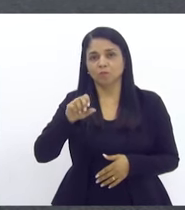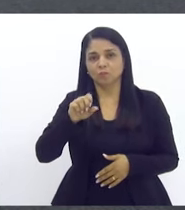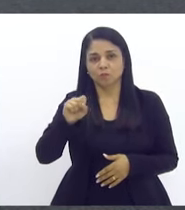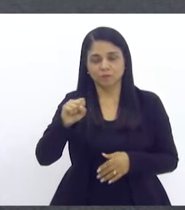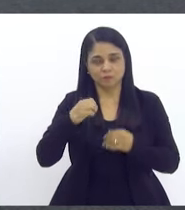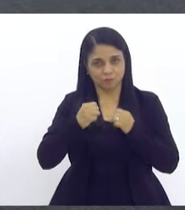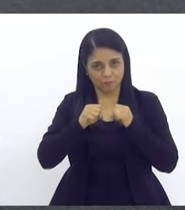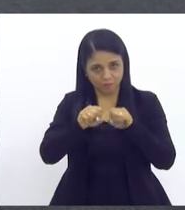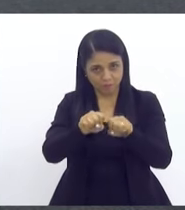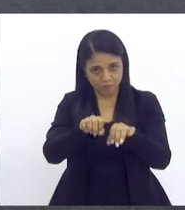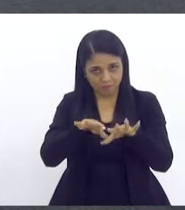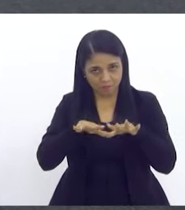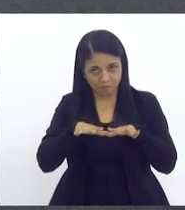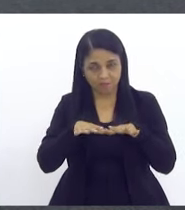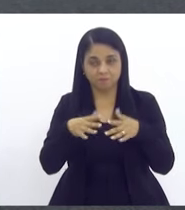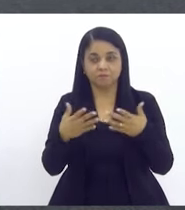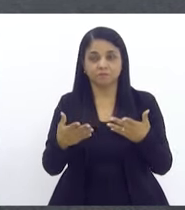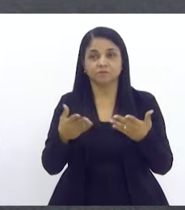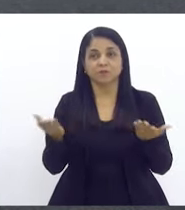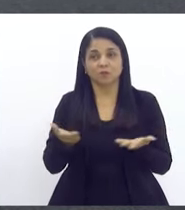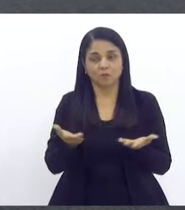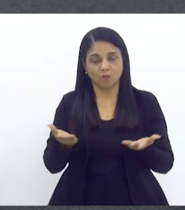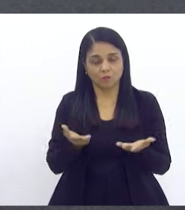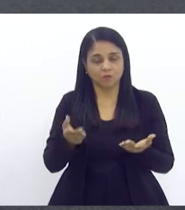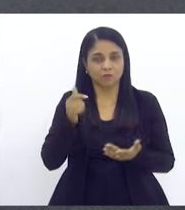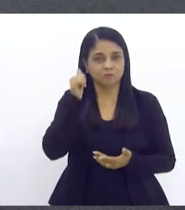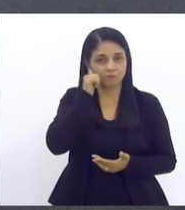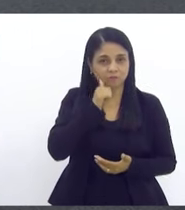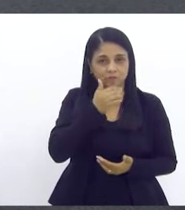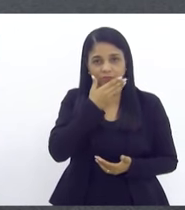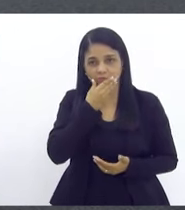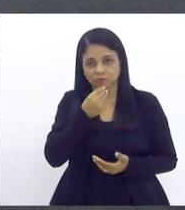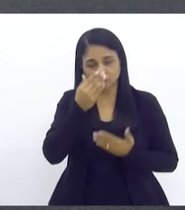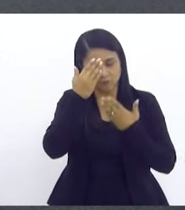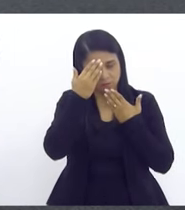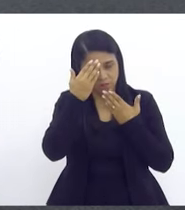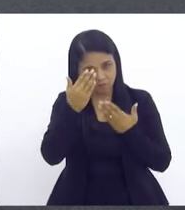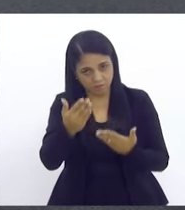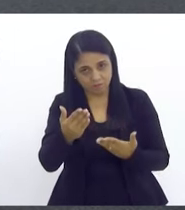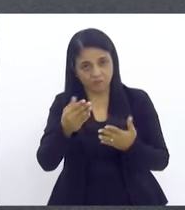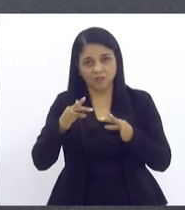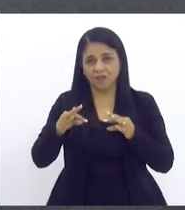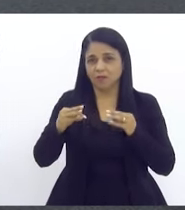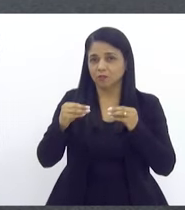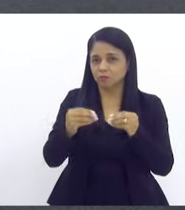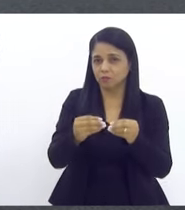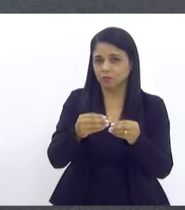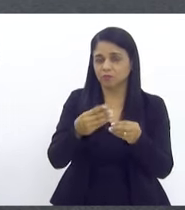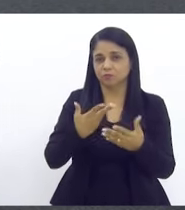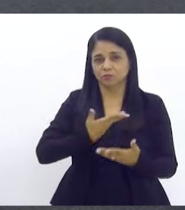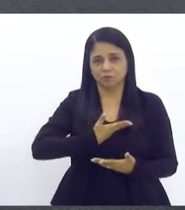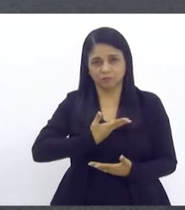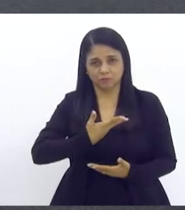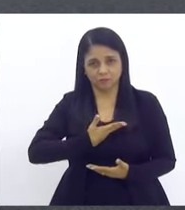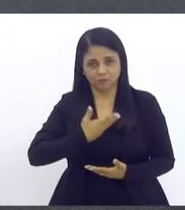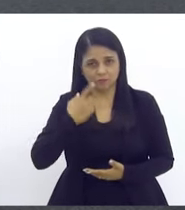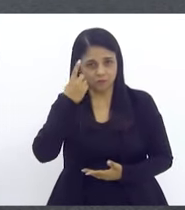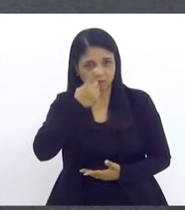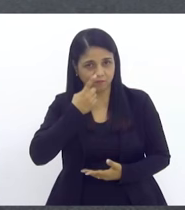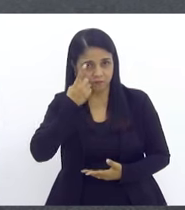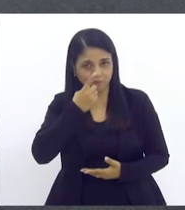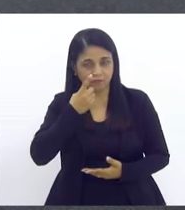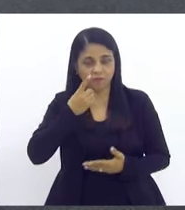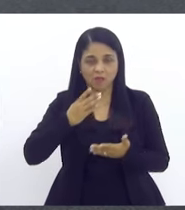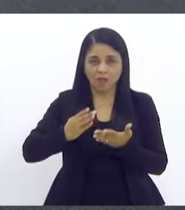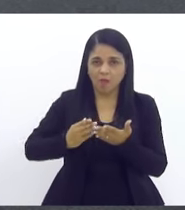Senhora presidente, senhoras e senhores, eu quero aqui, neste momento, agradecer a todos os nossos companheiros a aprovação de